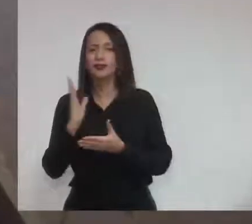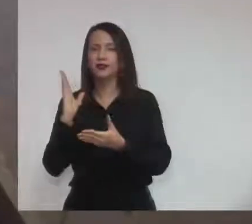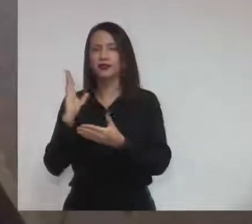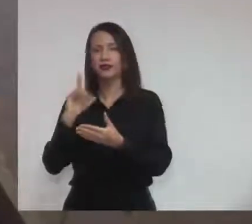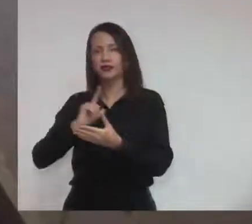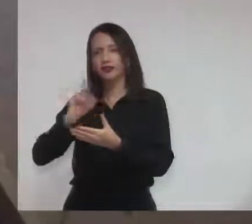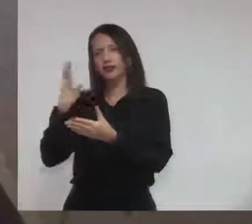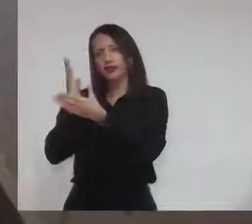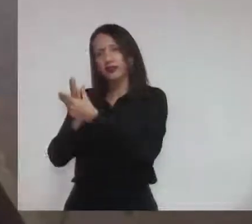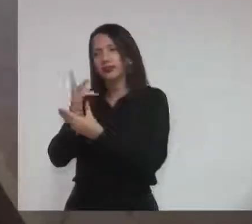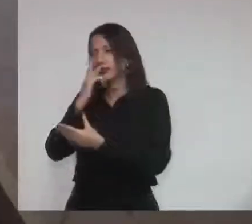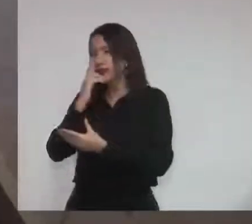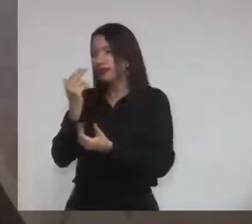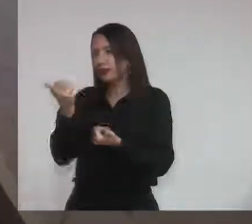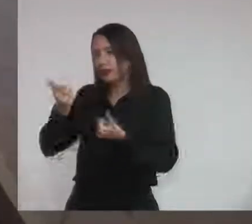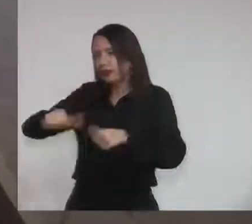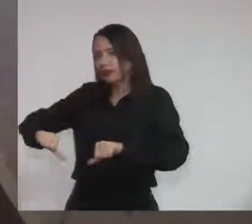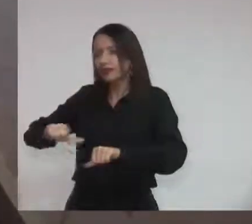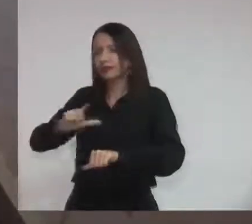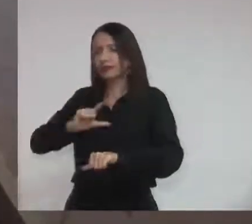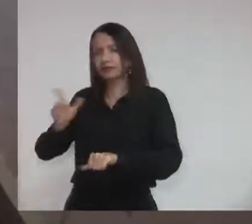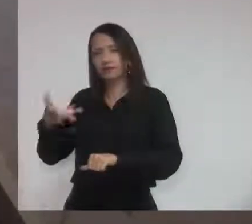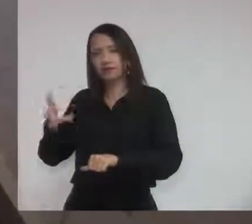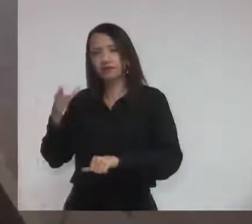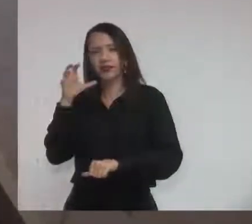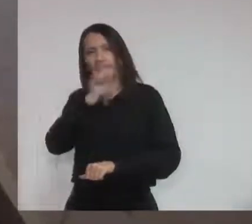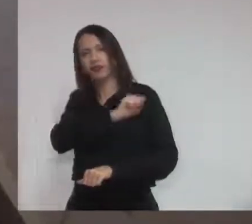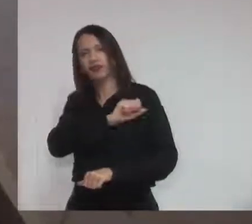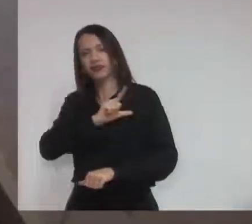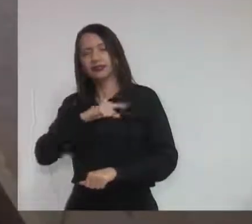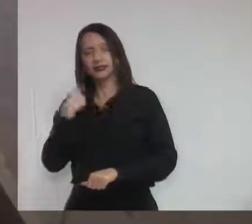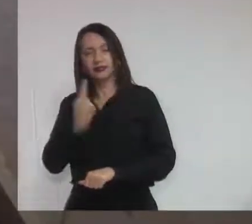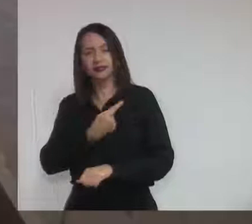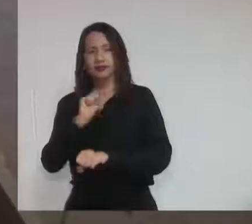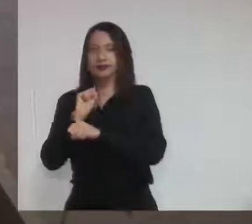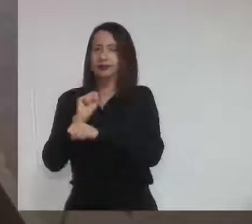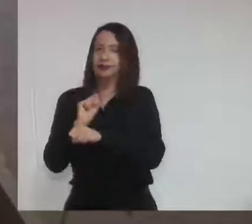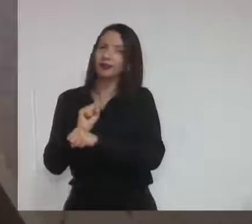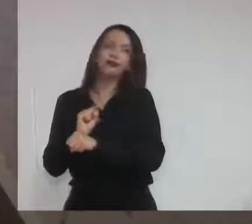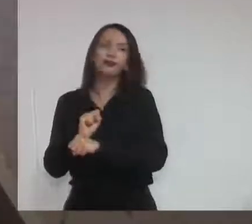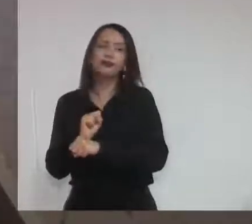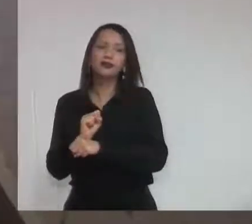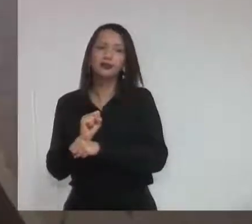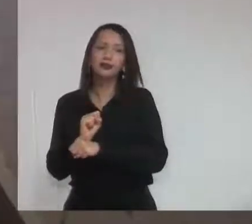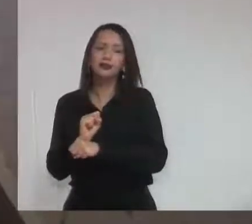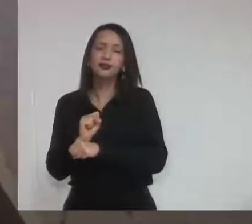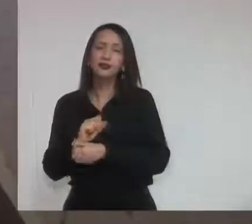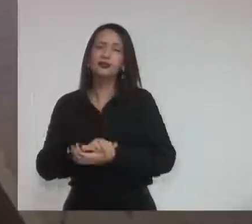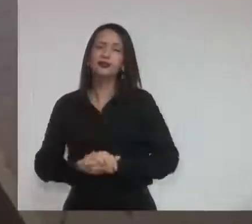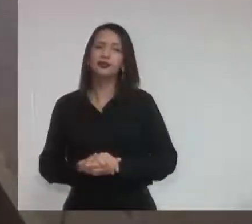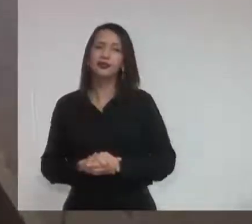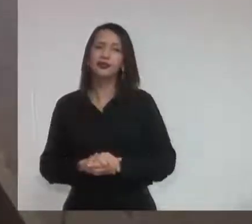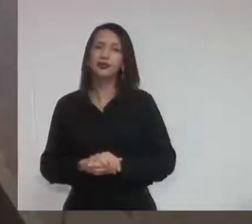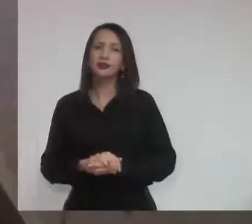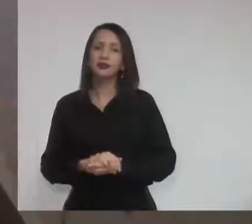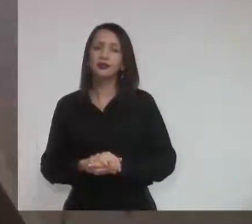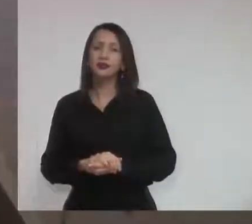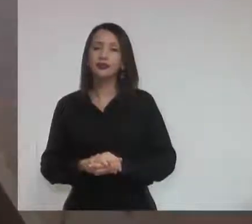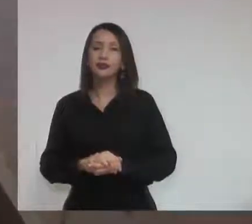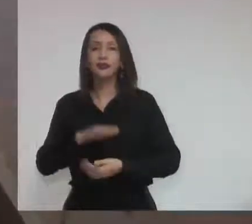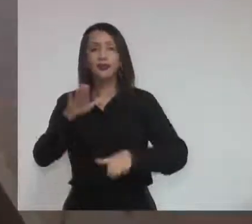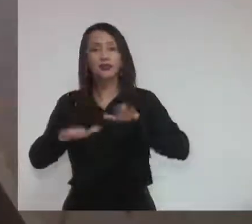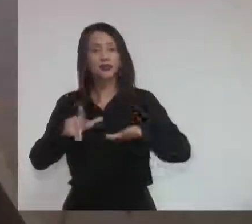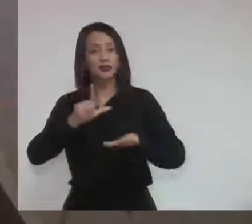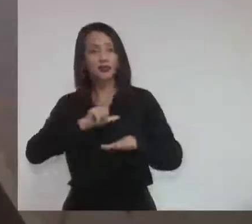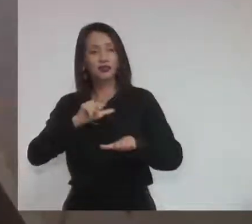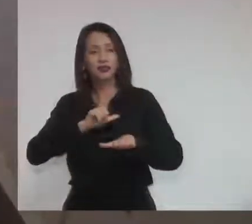não caminhavam com a agilidade e rapidez que a gente esperava, que a gente espera. Outras vezes acaba entrando